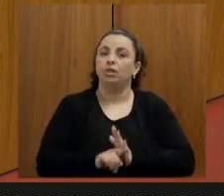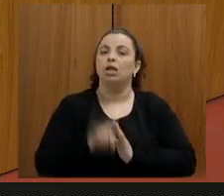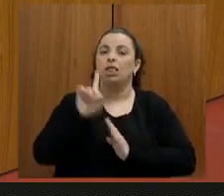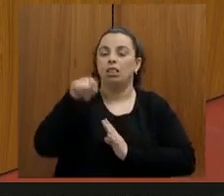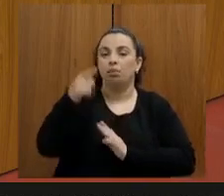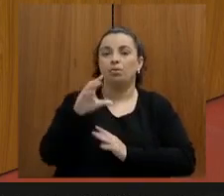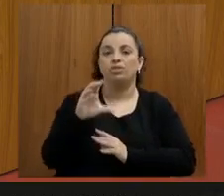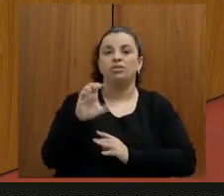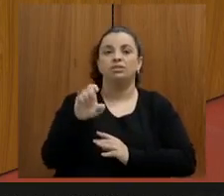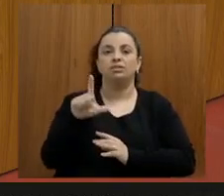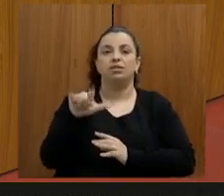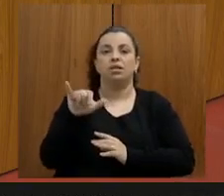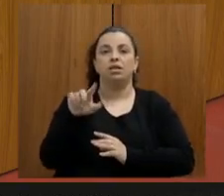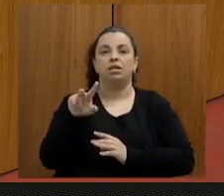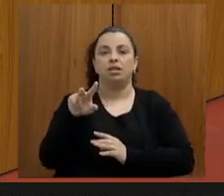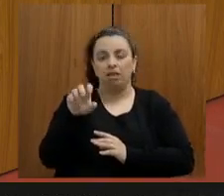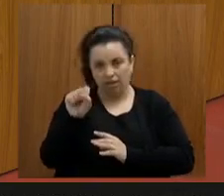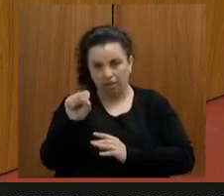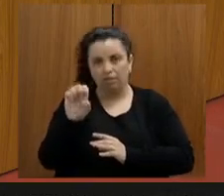ser esvaziado